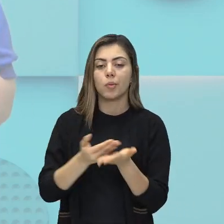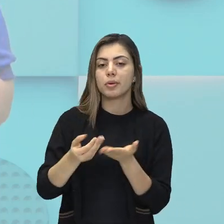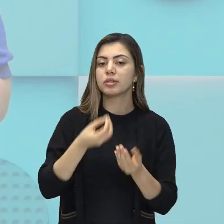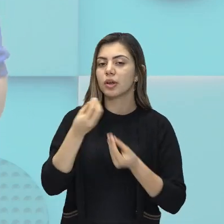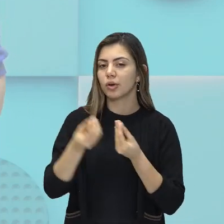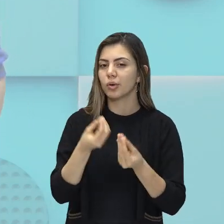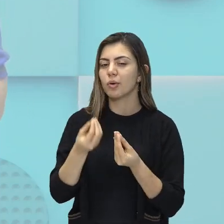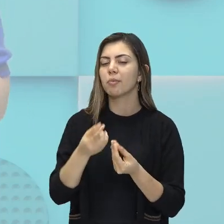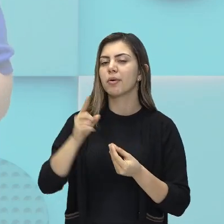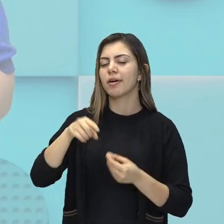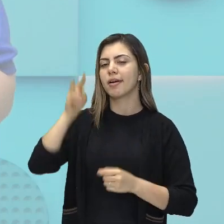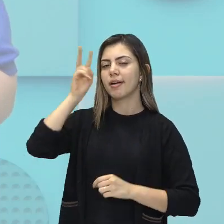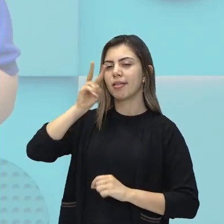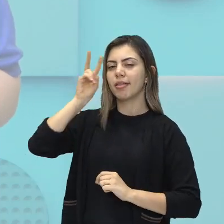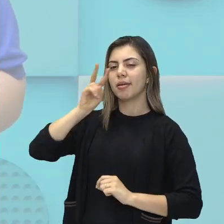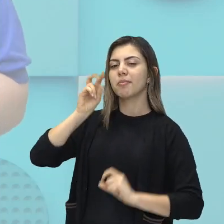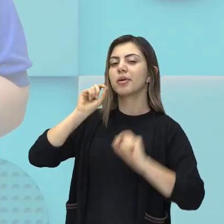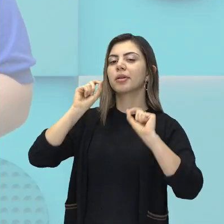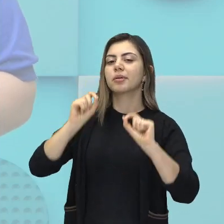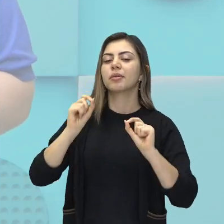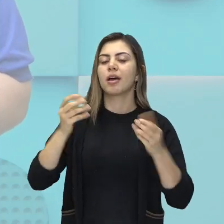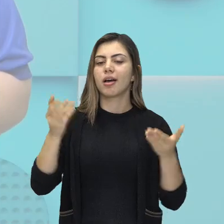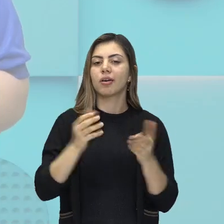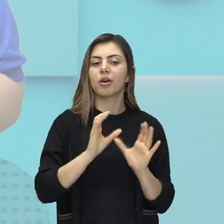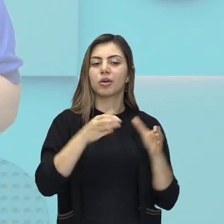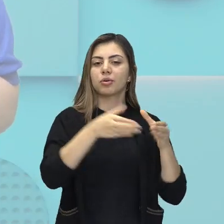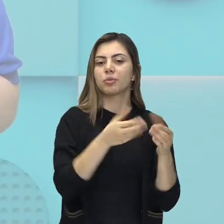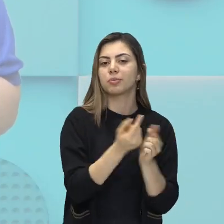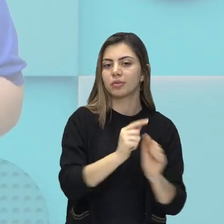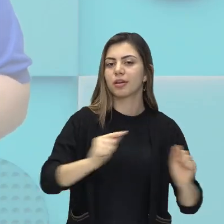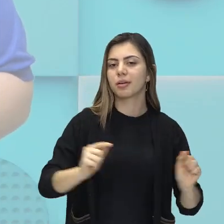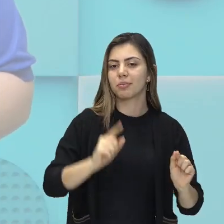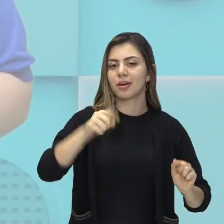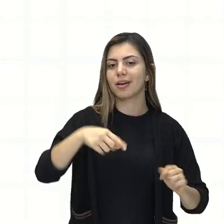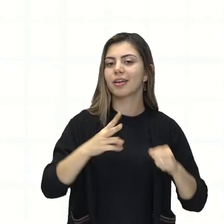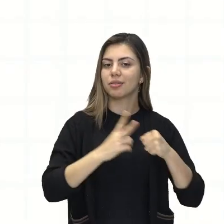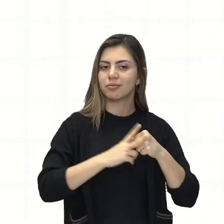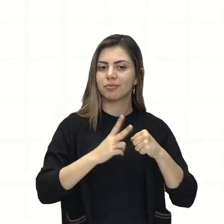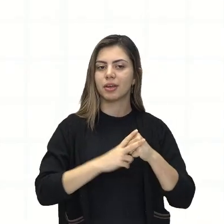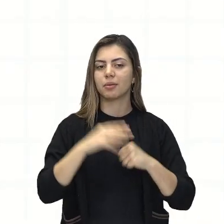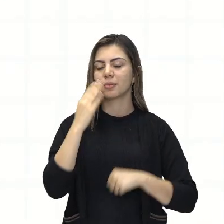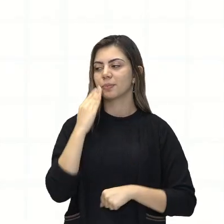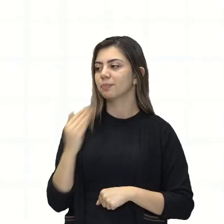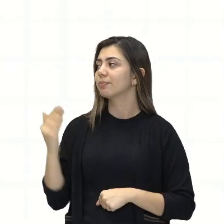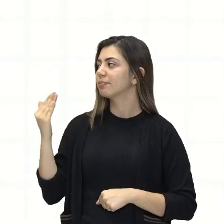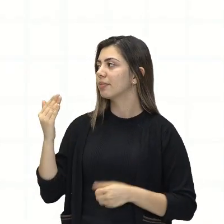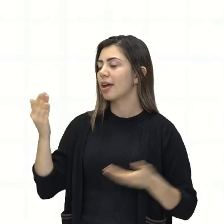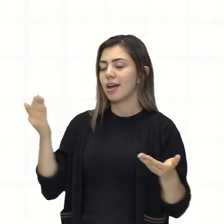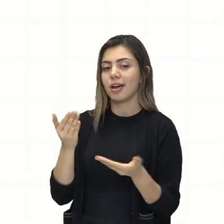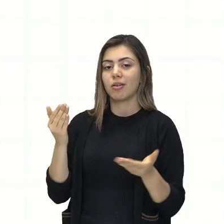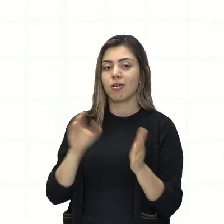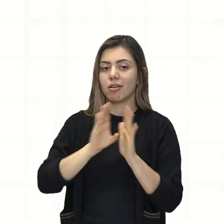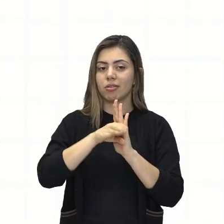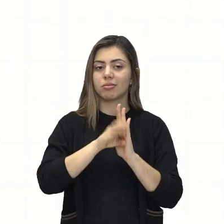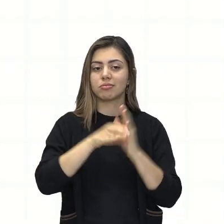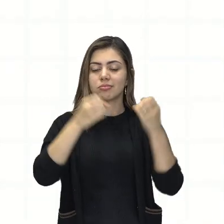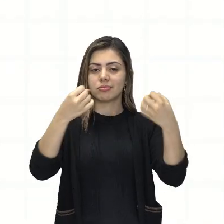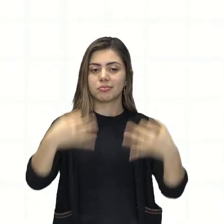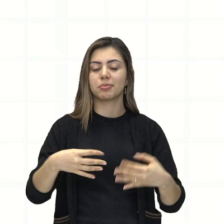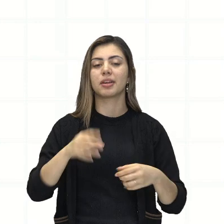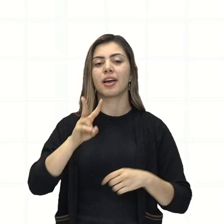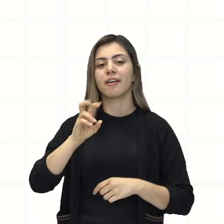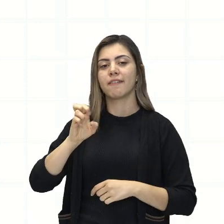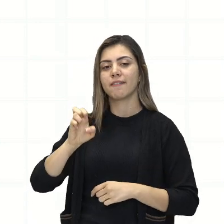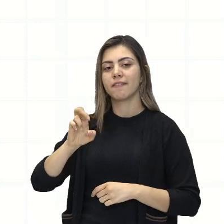a recapitulação da classe gramatical do verbo. Então, vamos ao conceito aí de